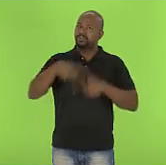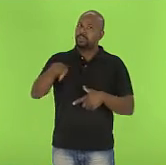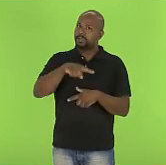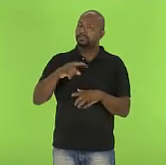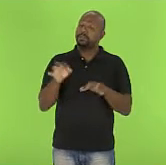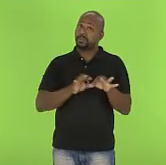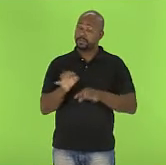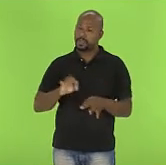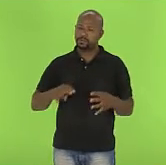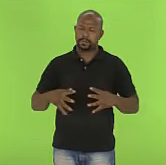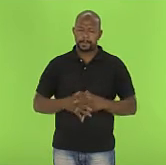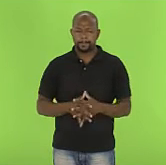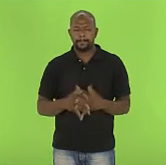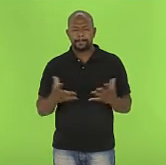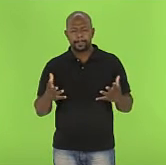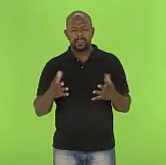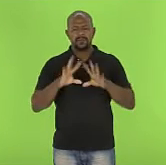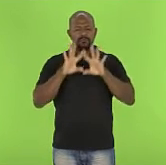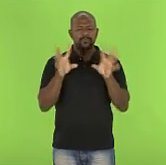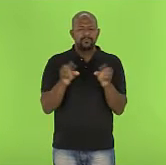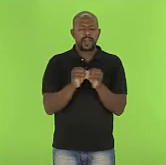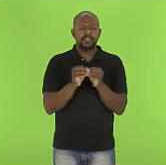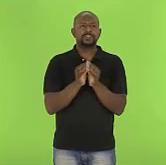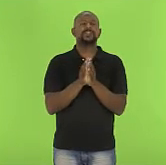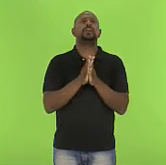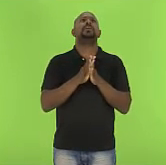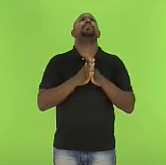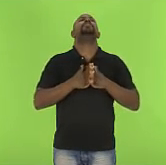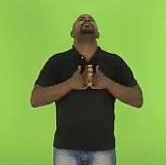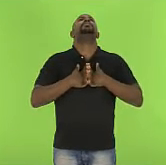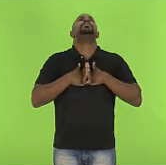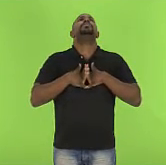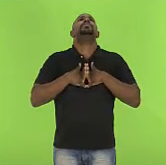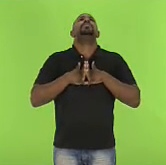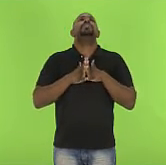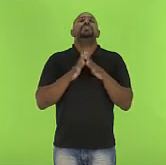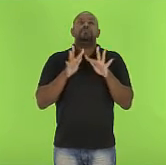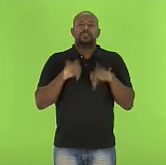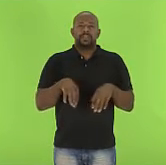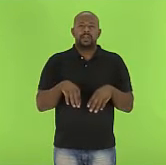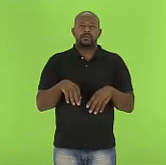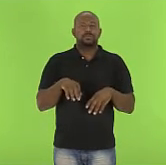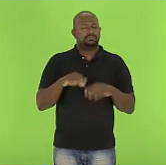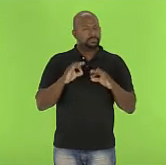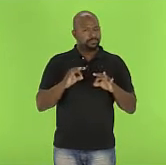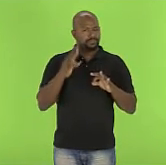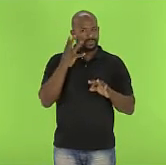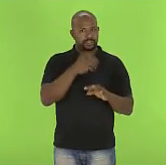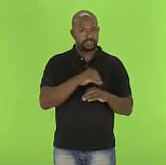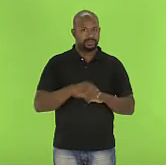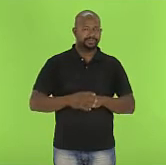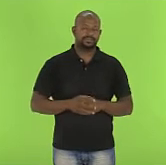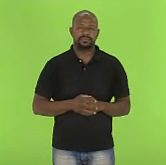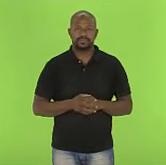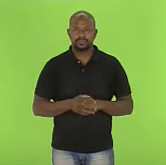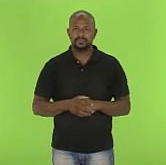realização do nosso projeto. E a gente fecha no final bonitinho.